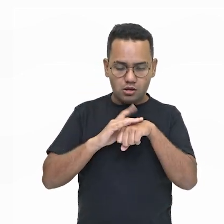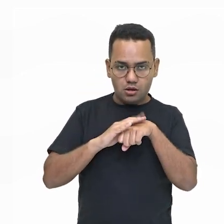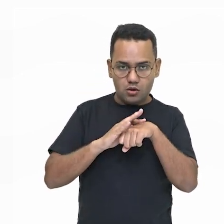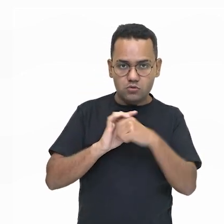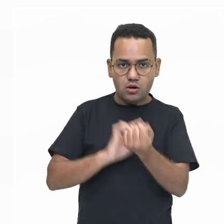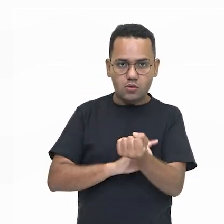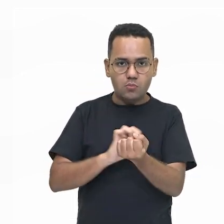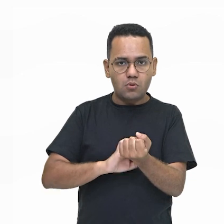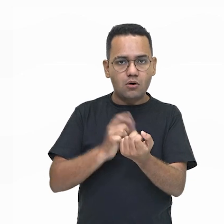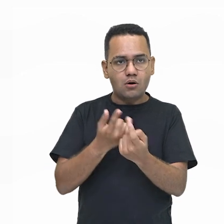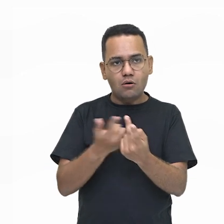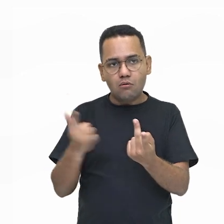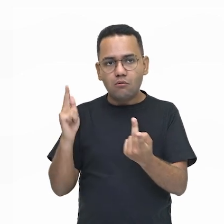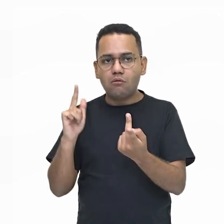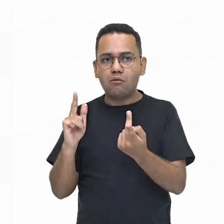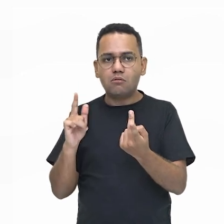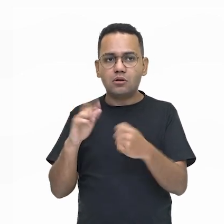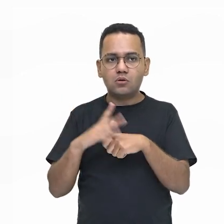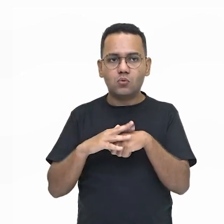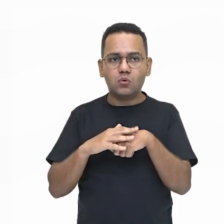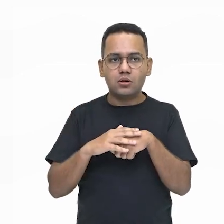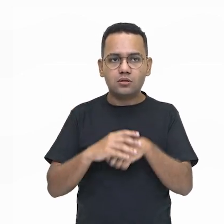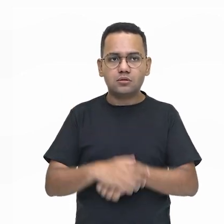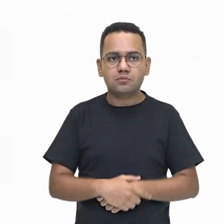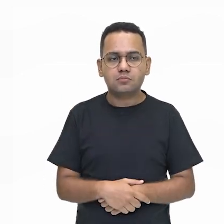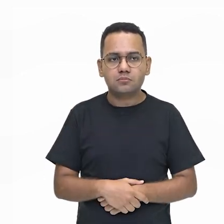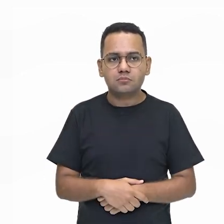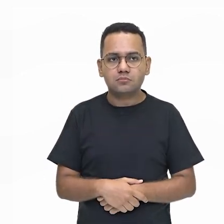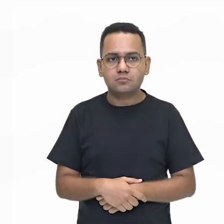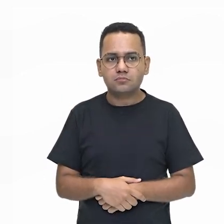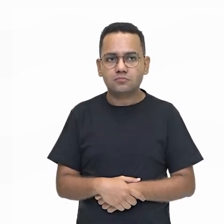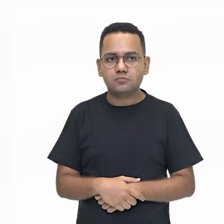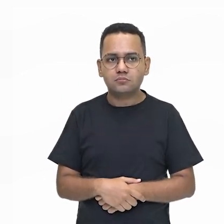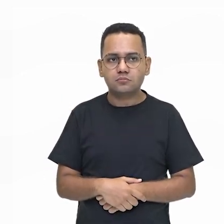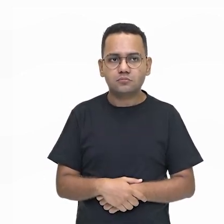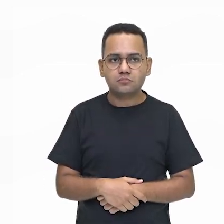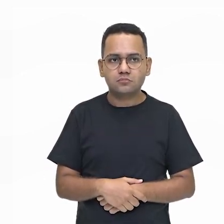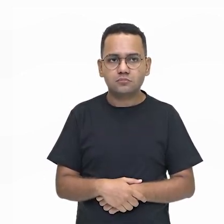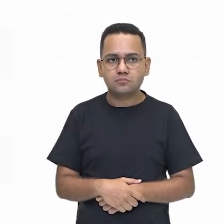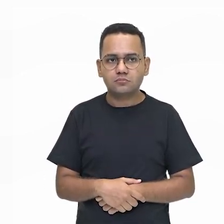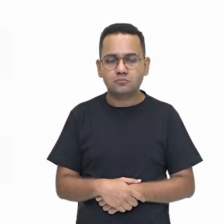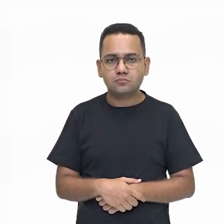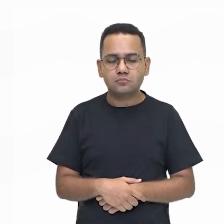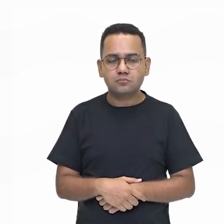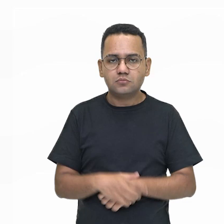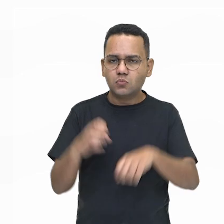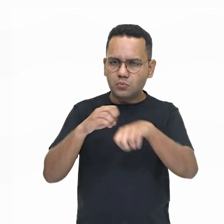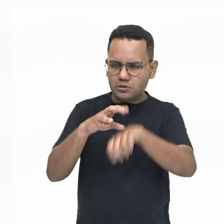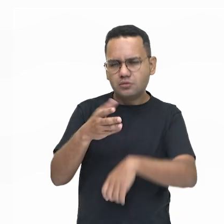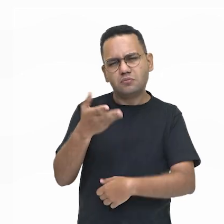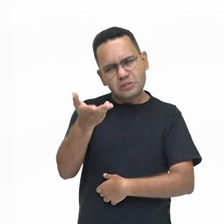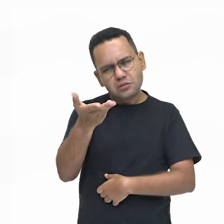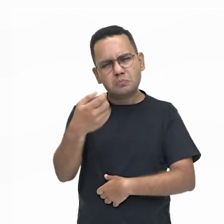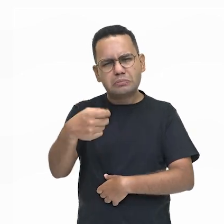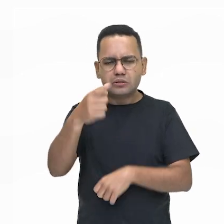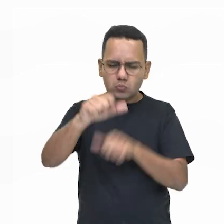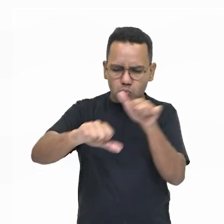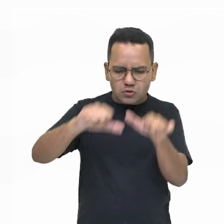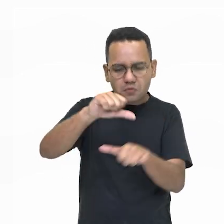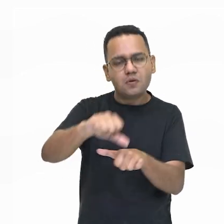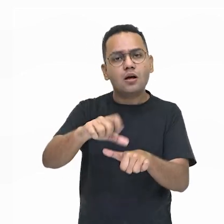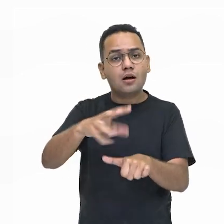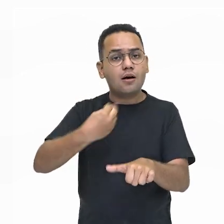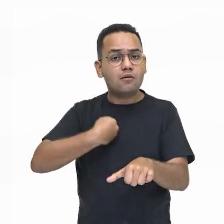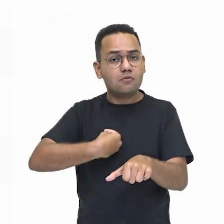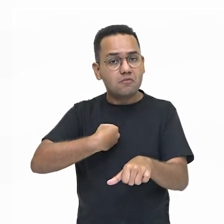hipertensão arterial na nossa vida. Então, pessoal, mudem os hábitos de vocês, mudem